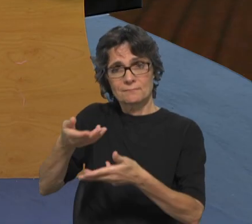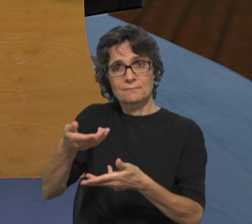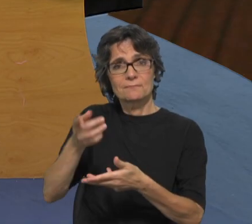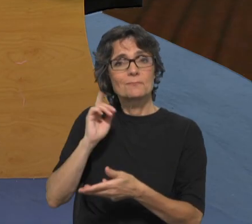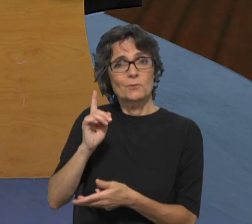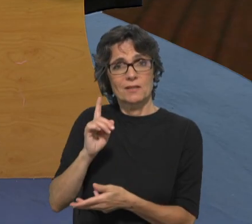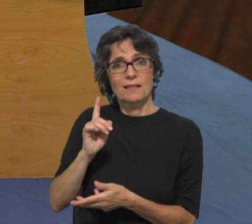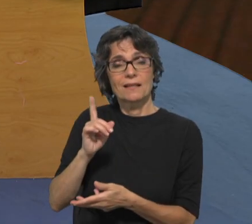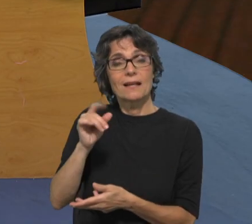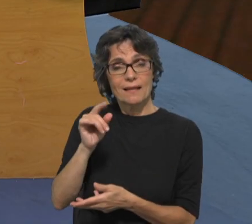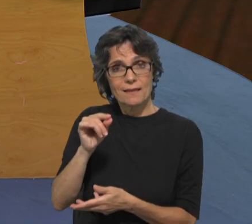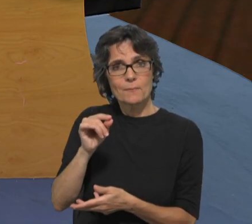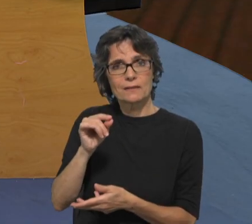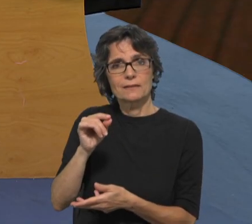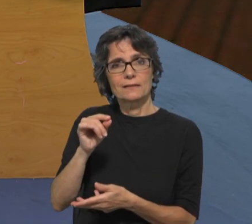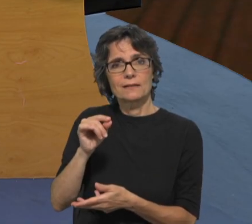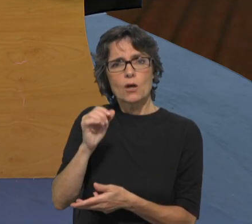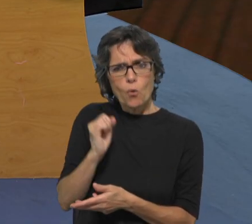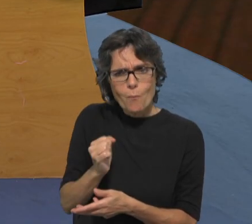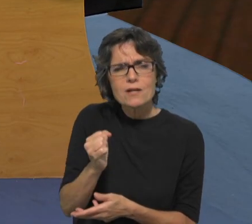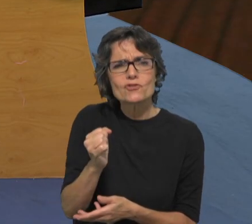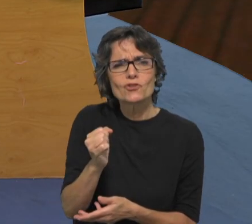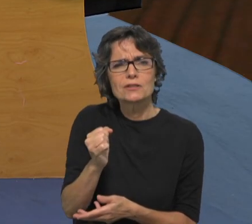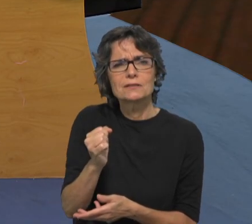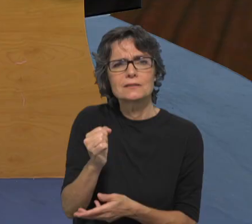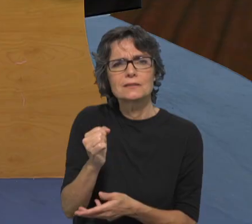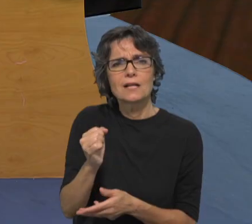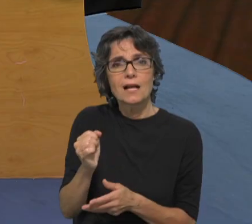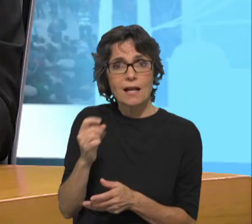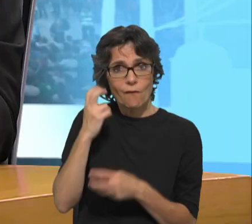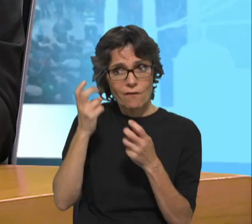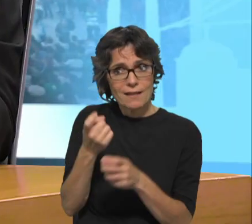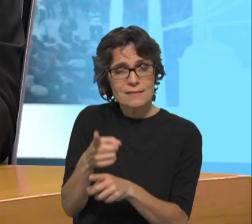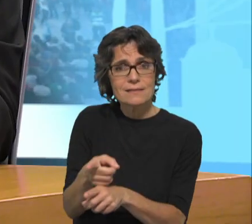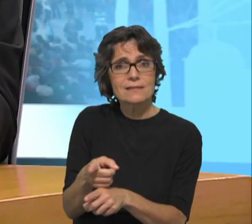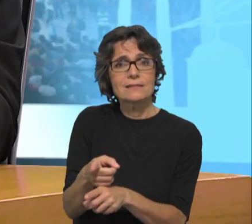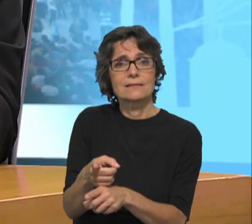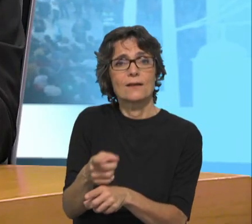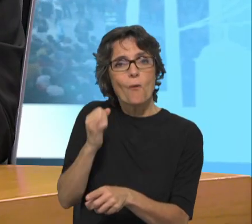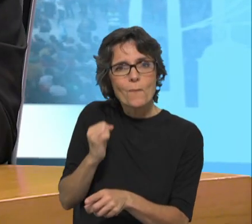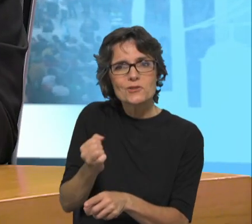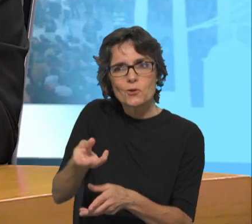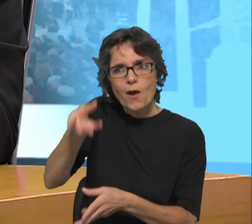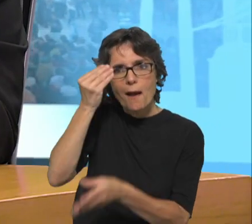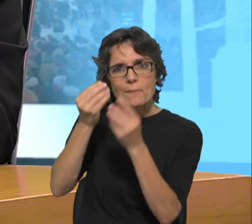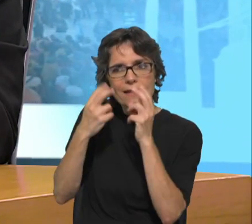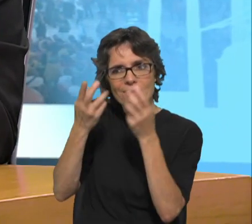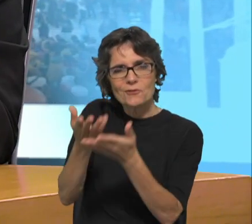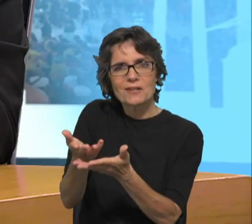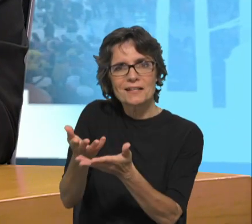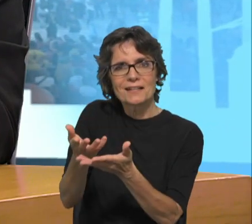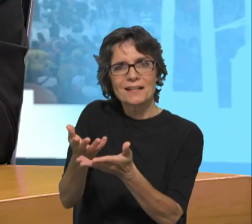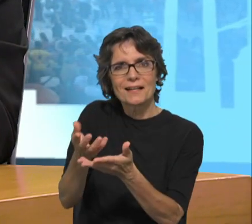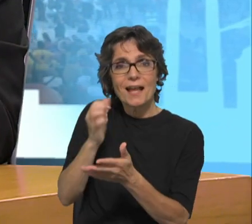ajudar o pastor a ser pastor, porque ninguém é pastor sem ovelhas. E, portanto, o pastor não é para si próprio, é para os outros, e será tanto